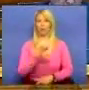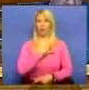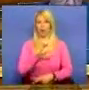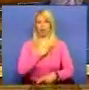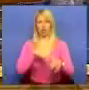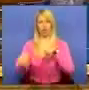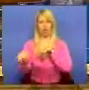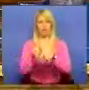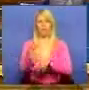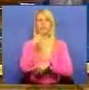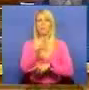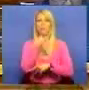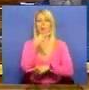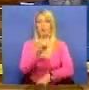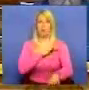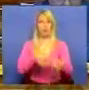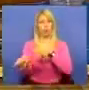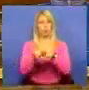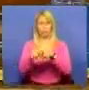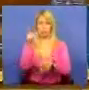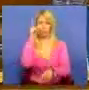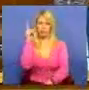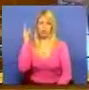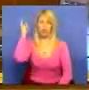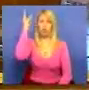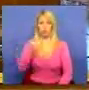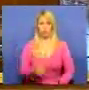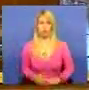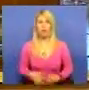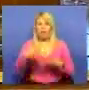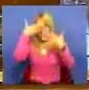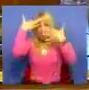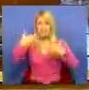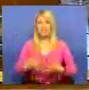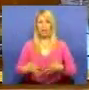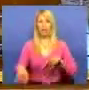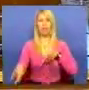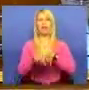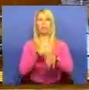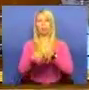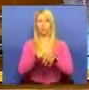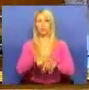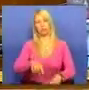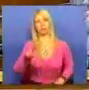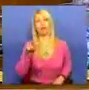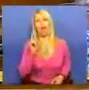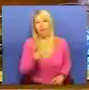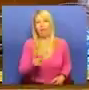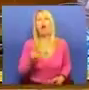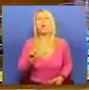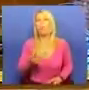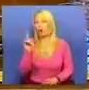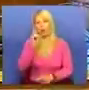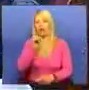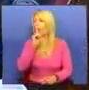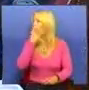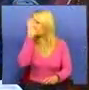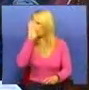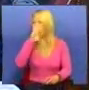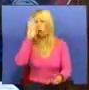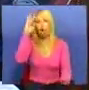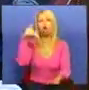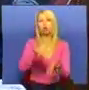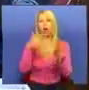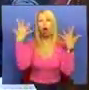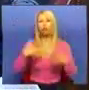Senhores deputados, Sr. Deputado Francisco Louçã, seriedade política é não olhar para o resultado orçamental de 2007